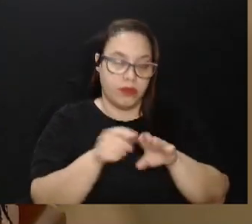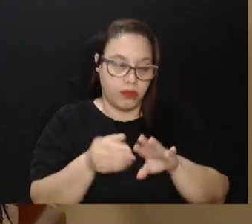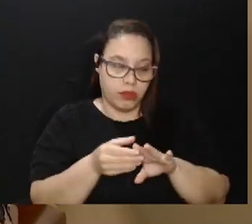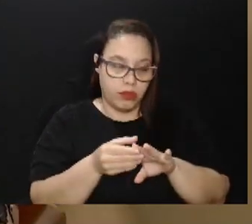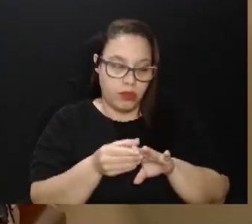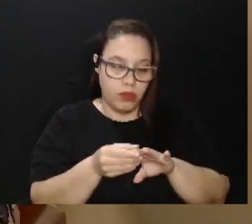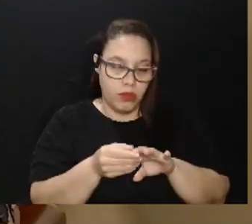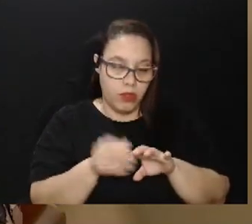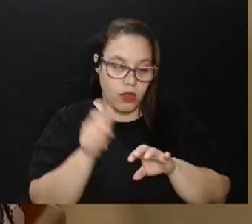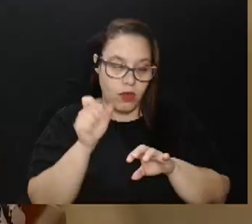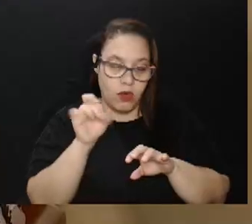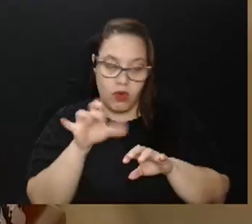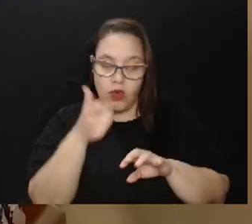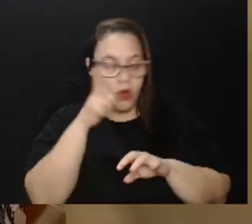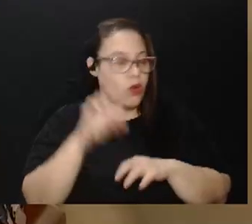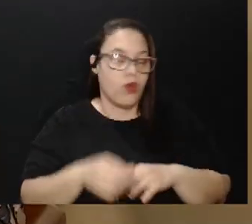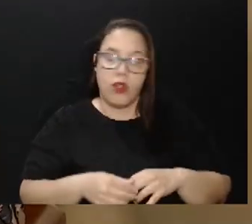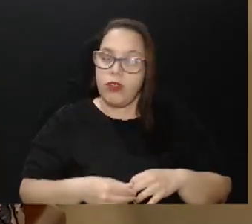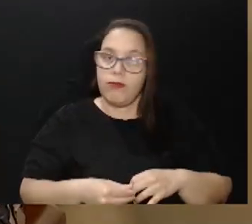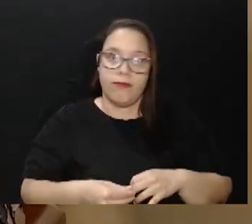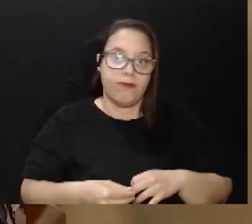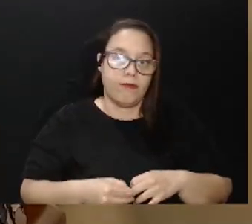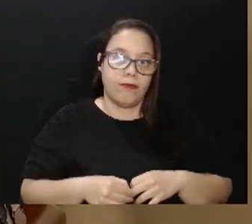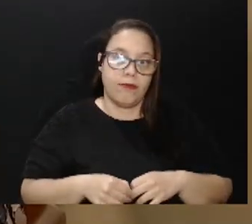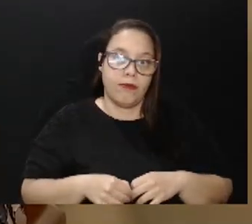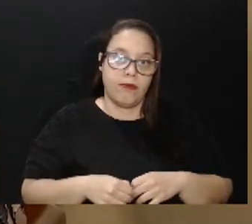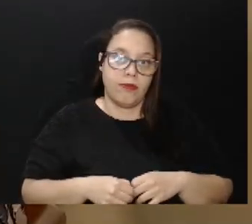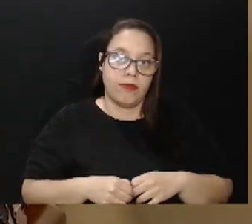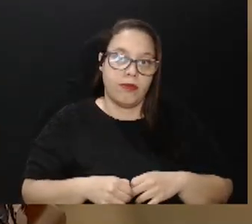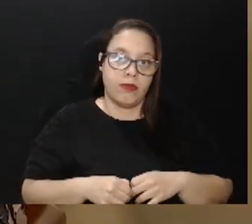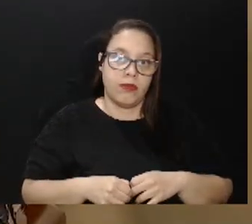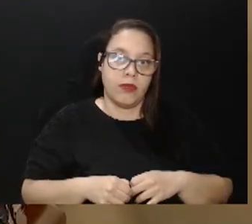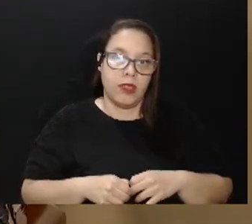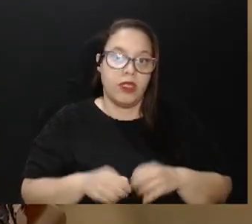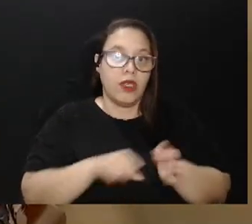fazer isso. Então, a gente nas pesquisas, você vai lendo,